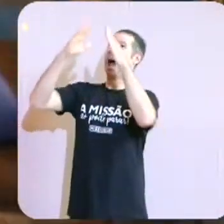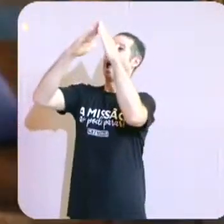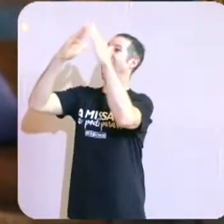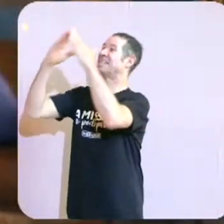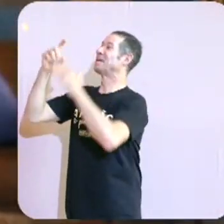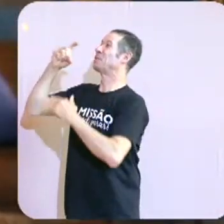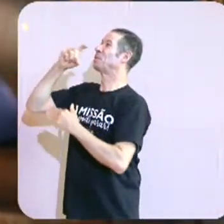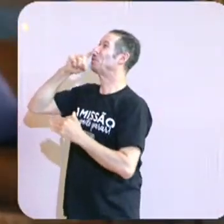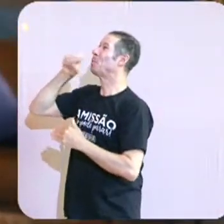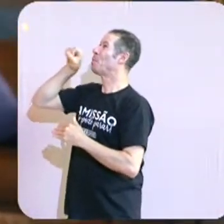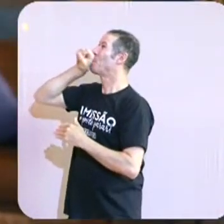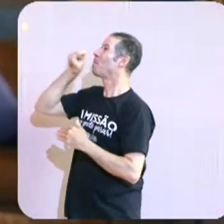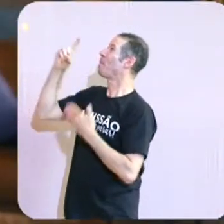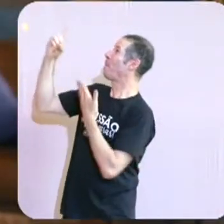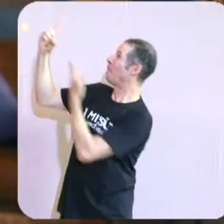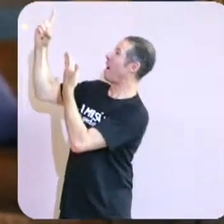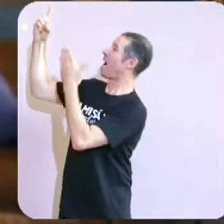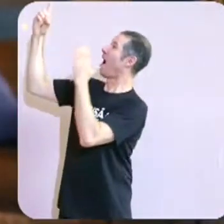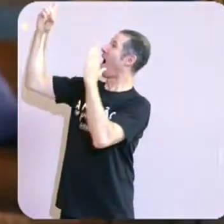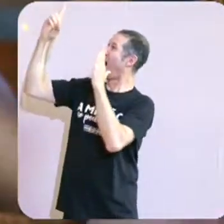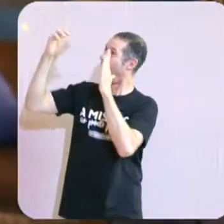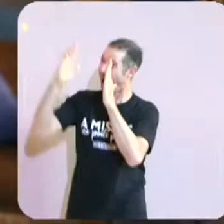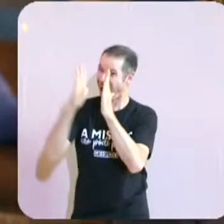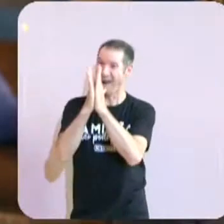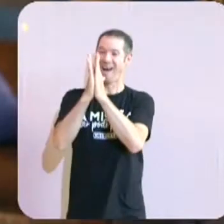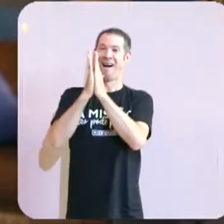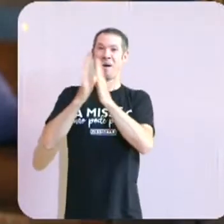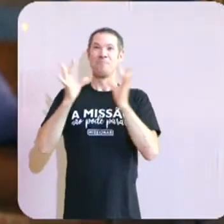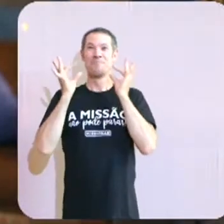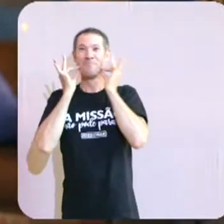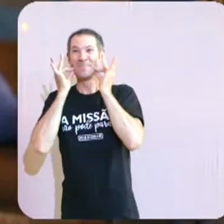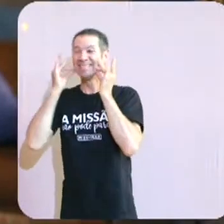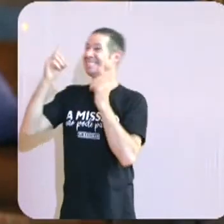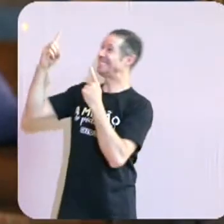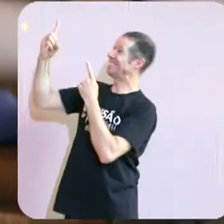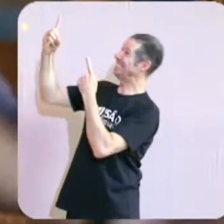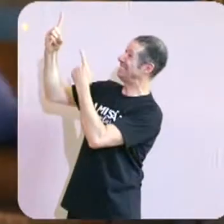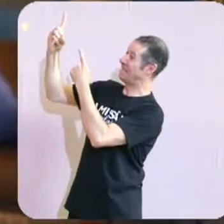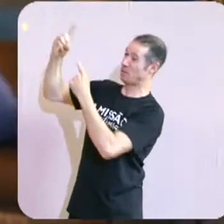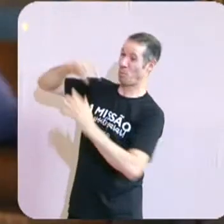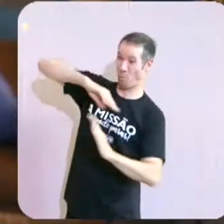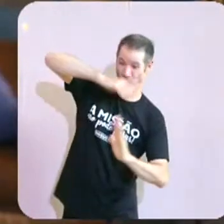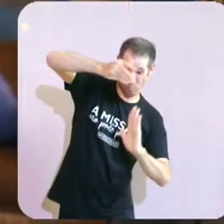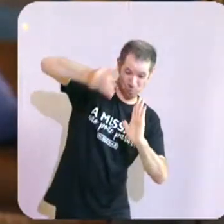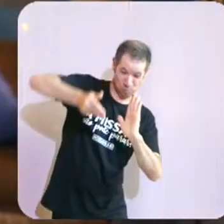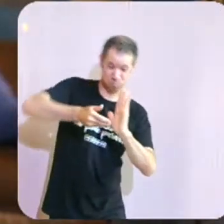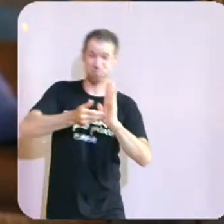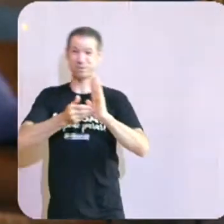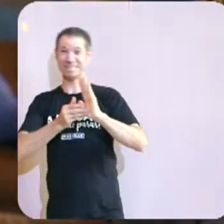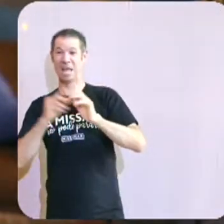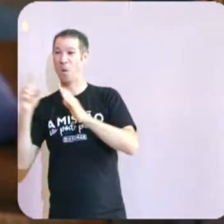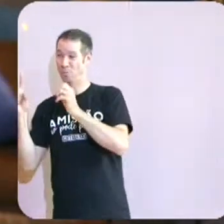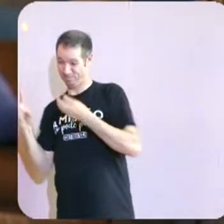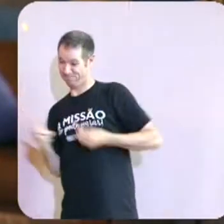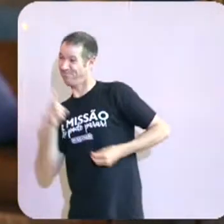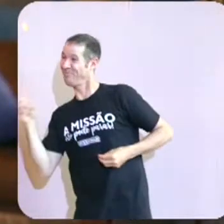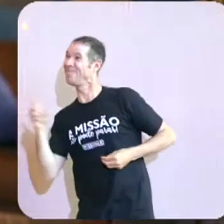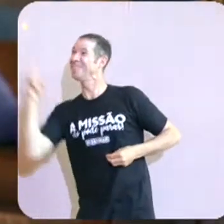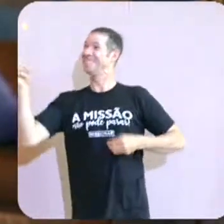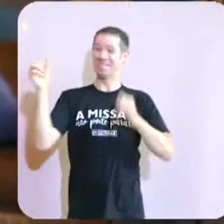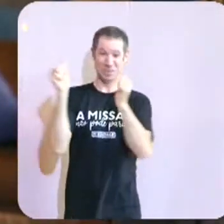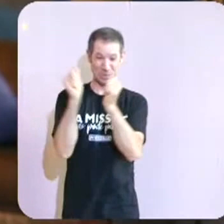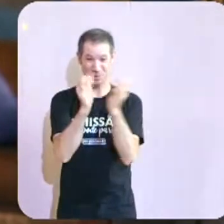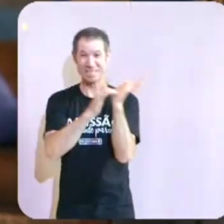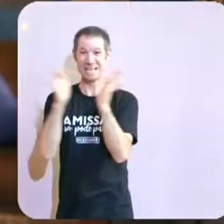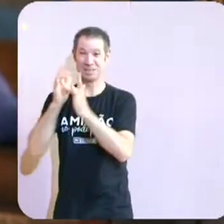ver Jesus face a face, a gente vai desfrutar da presença de Deus. Por toda a eternidade nós estaremos com